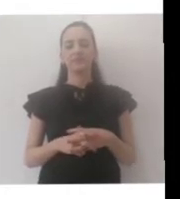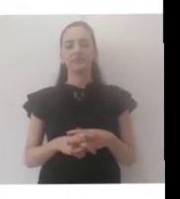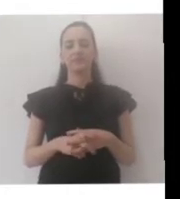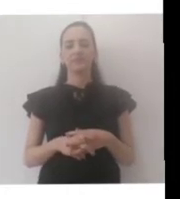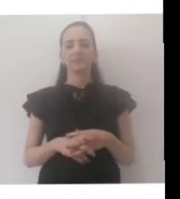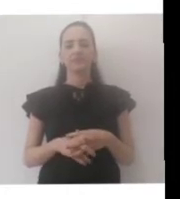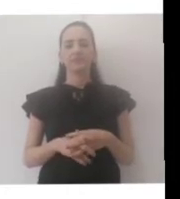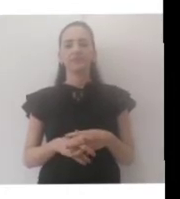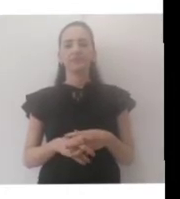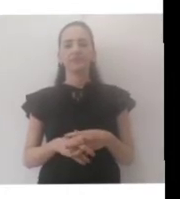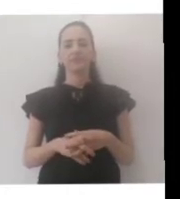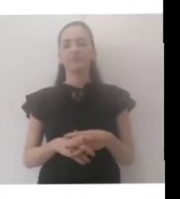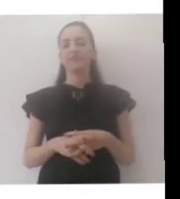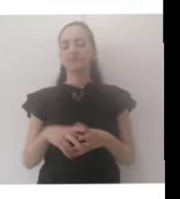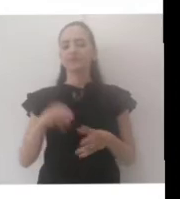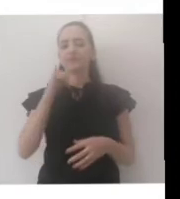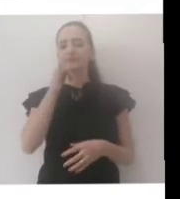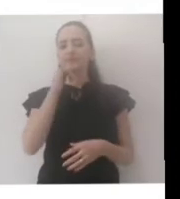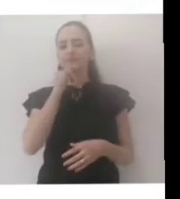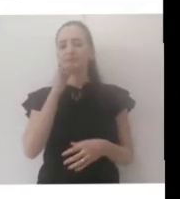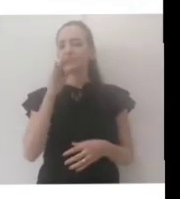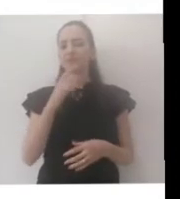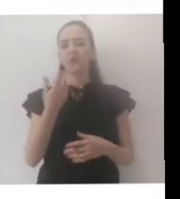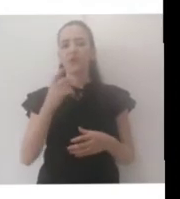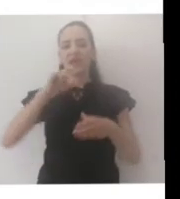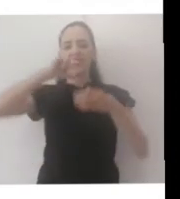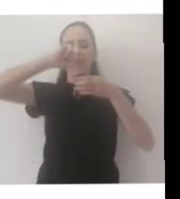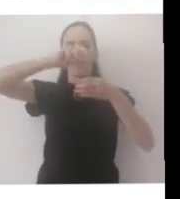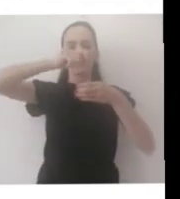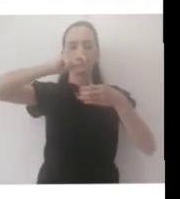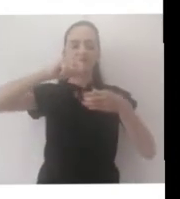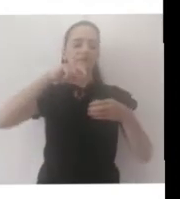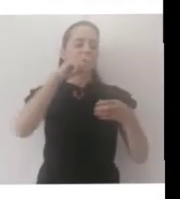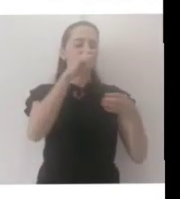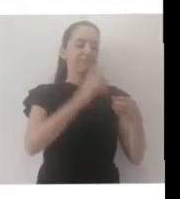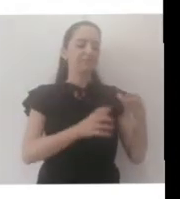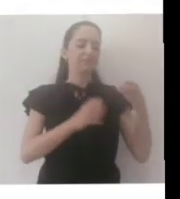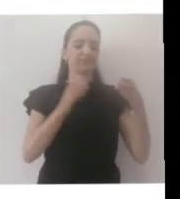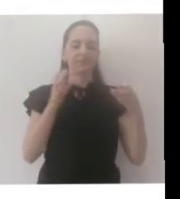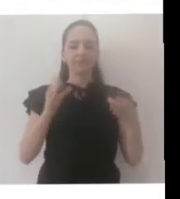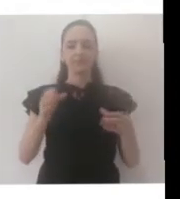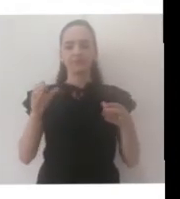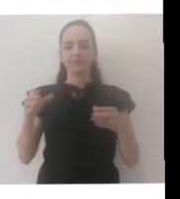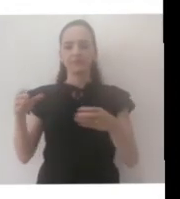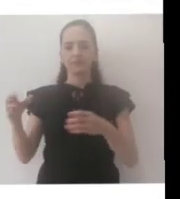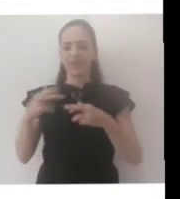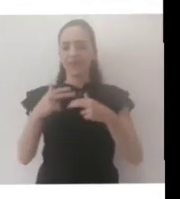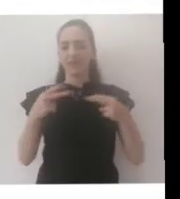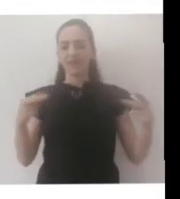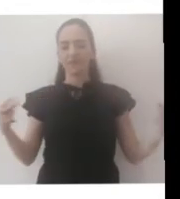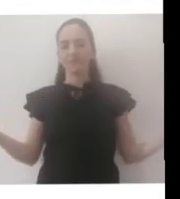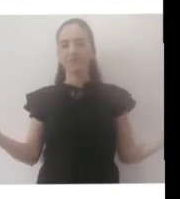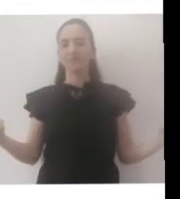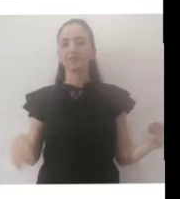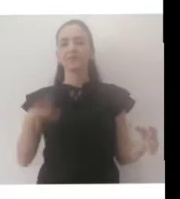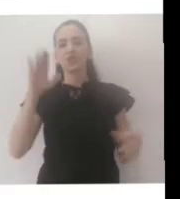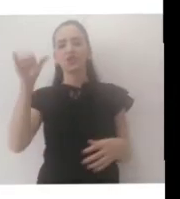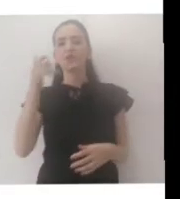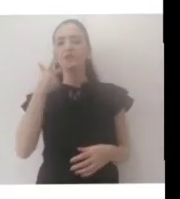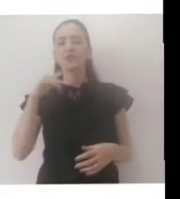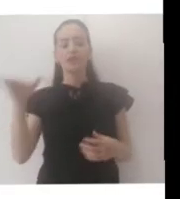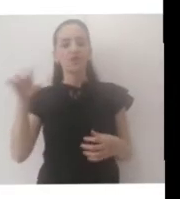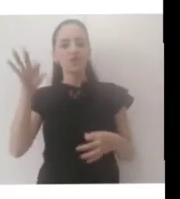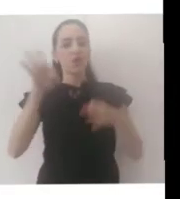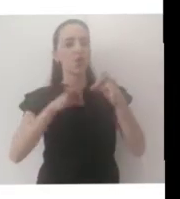você bota aqui várias garrafas e pede para que as crianças separem as garrafas